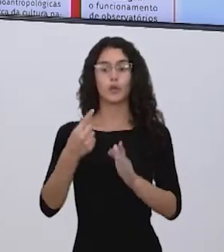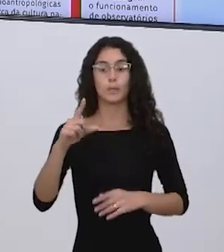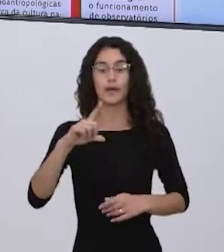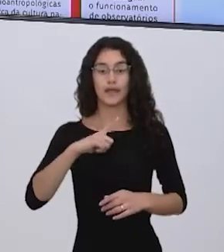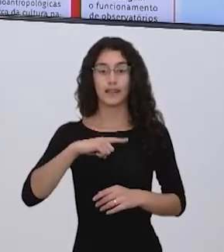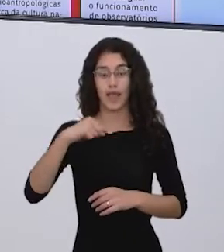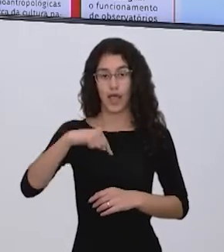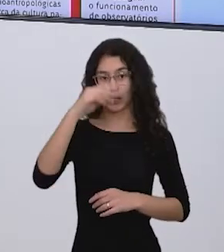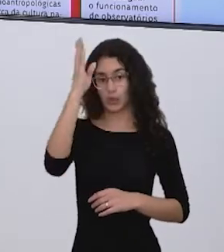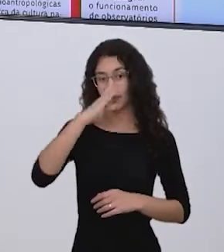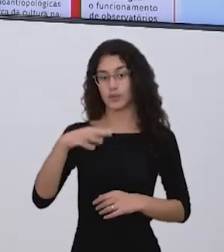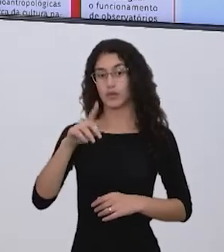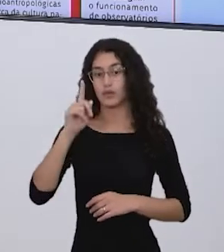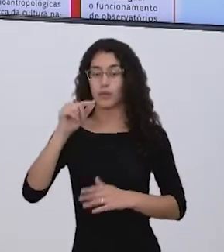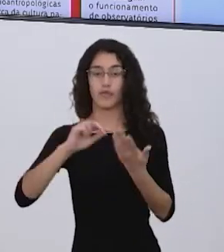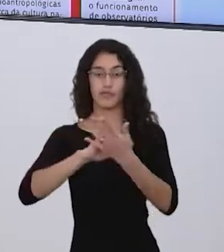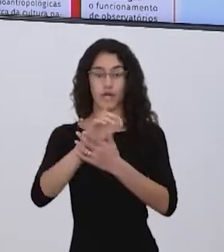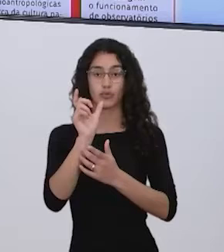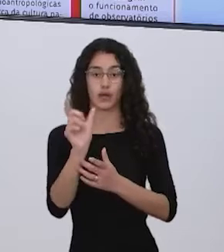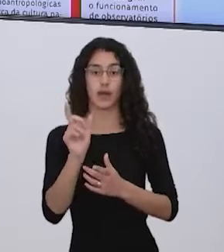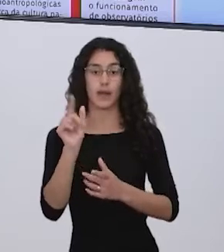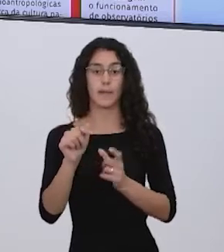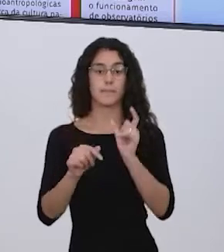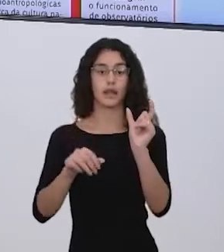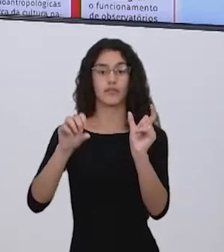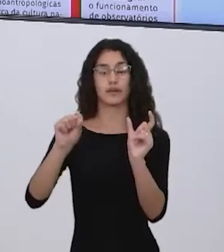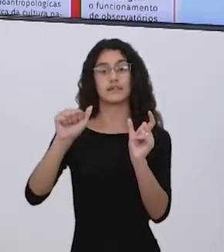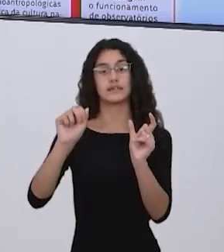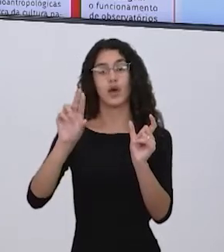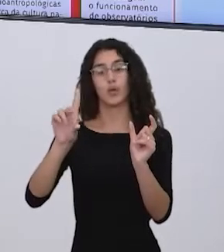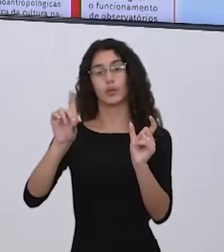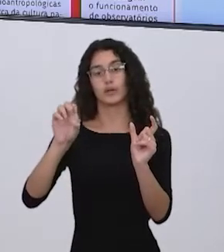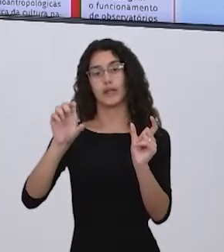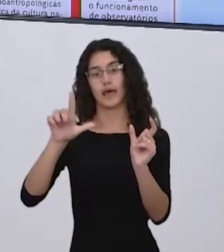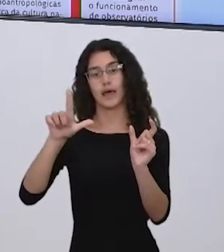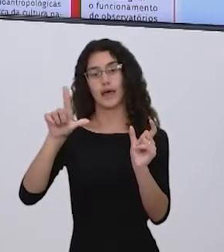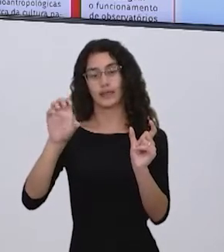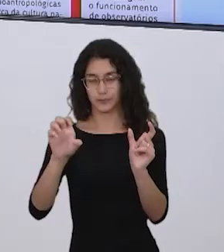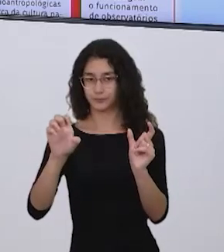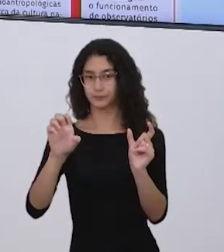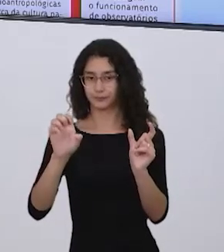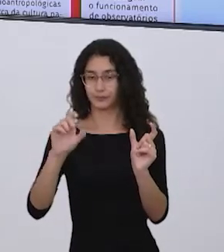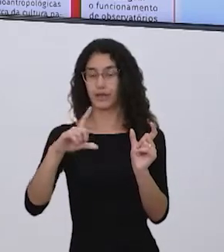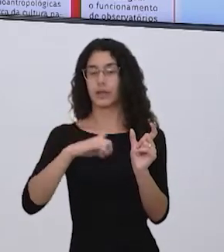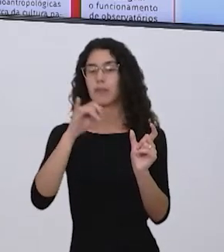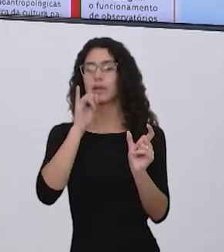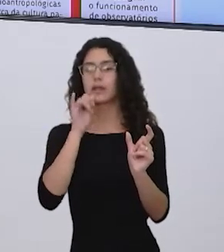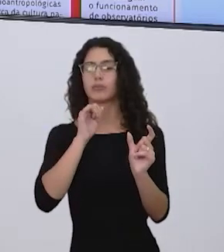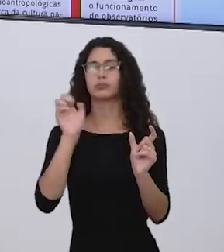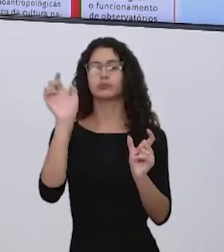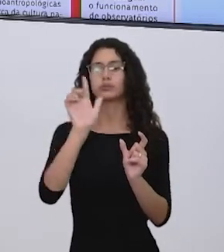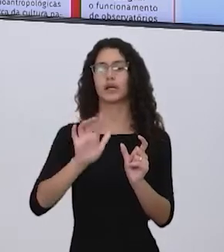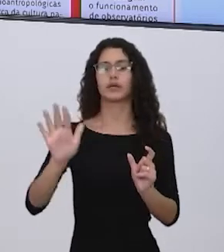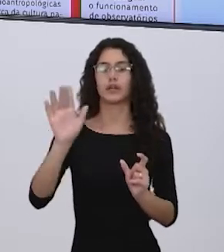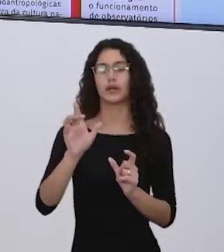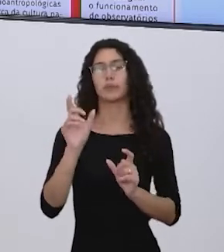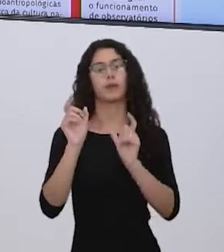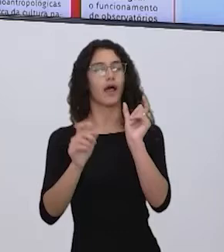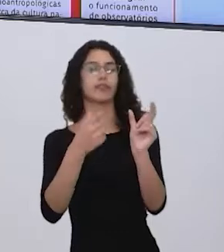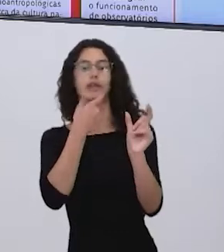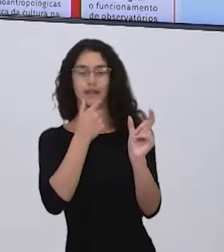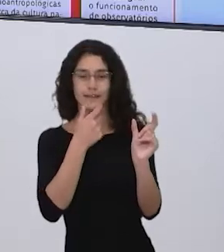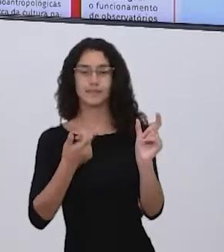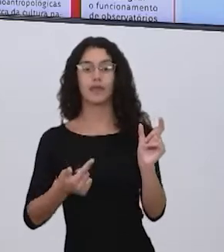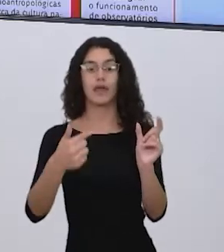existe no Brasil e que não existe em outros lugares é a palavra saudade. Porque você tem, por exemplo, nos Estados Unidos é I miss you. Então,